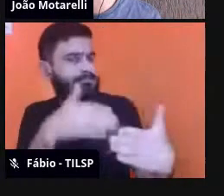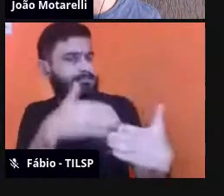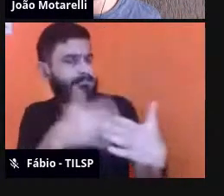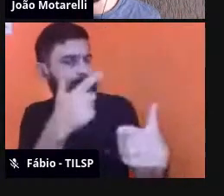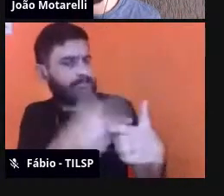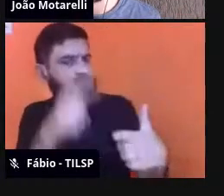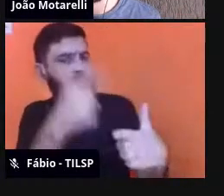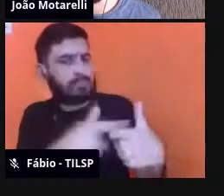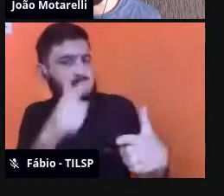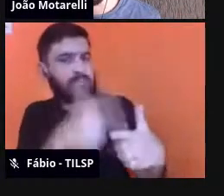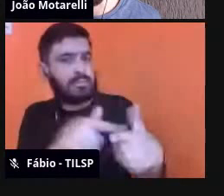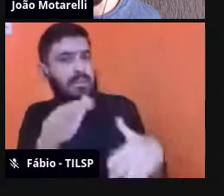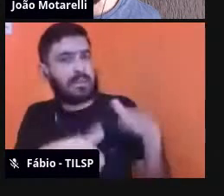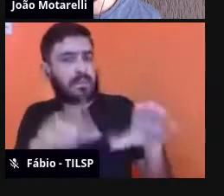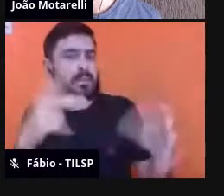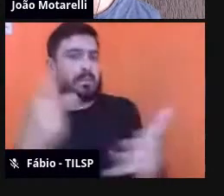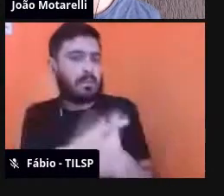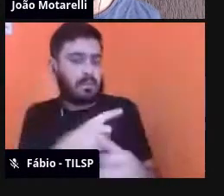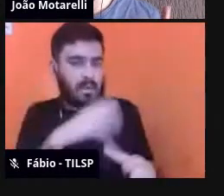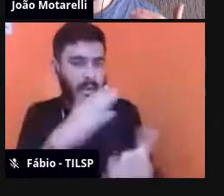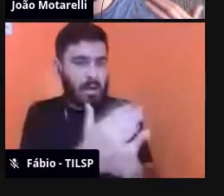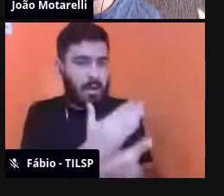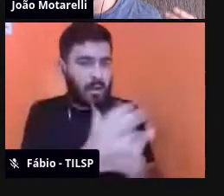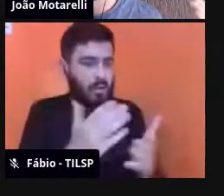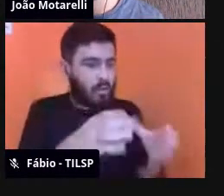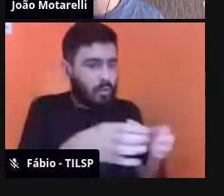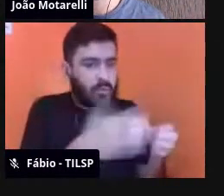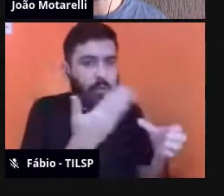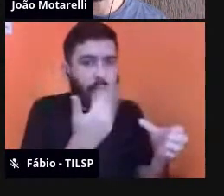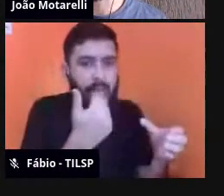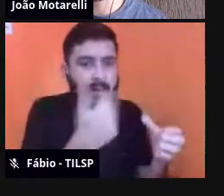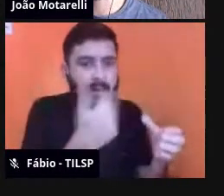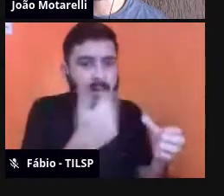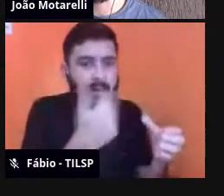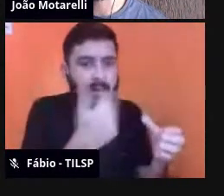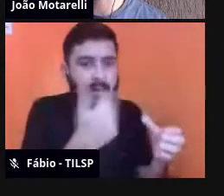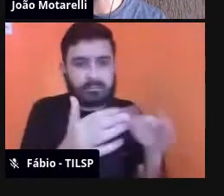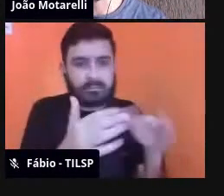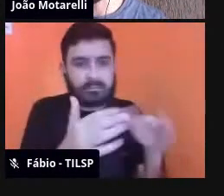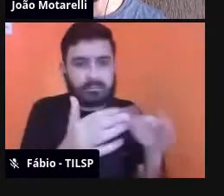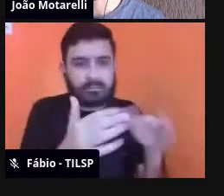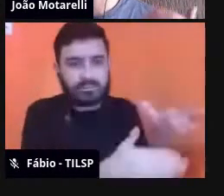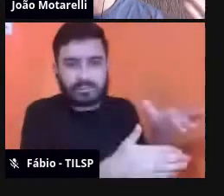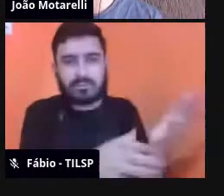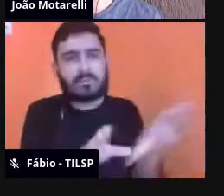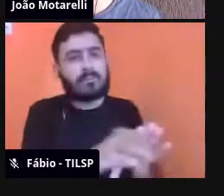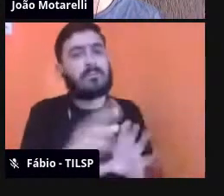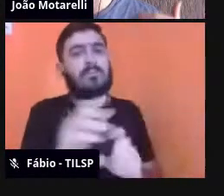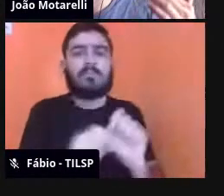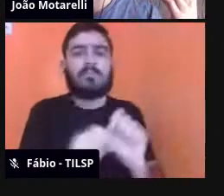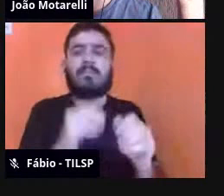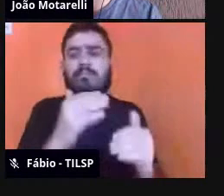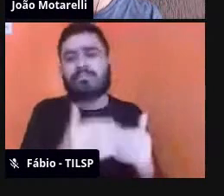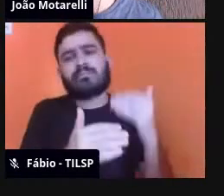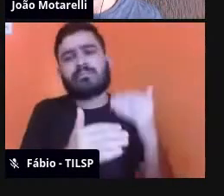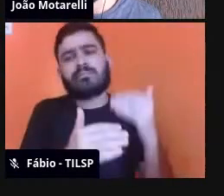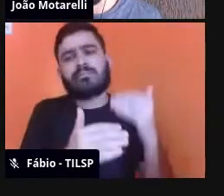de grupos alimentares inteiros e cada vez incluindo mais limpeza,